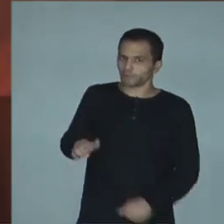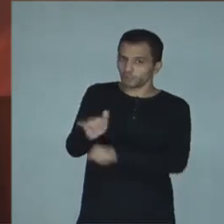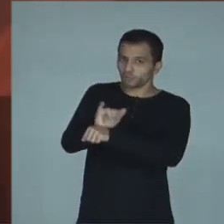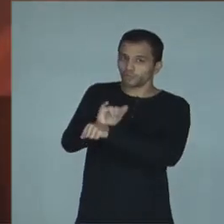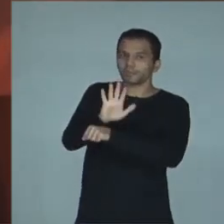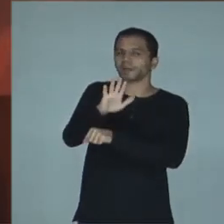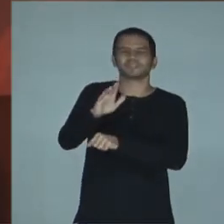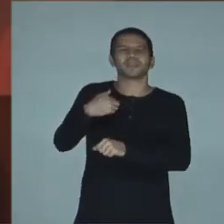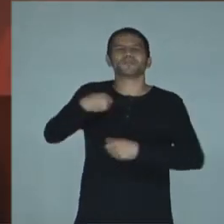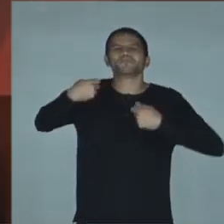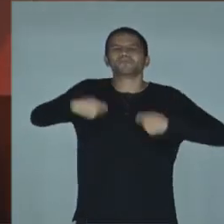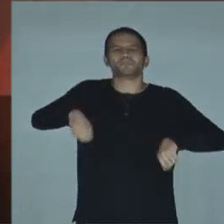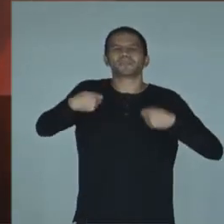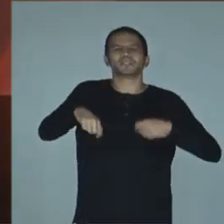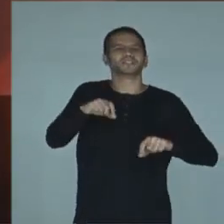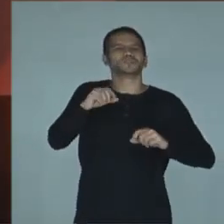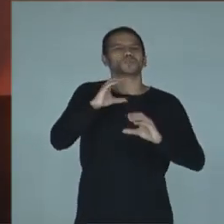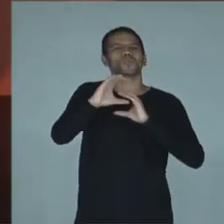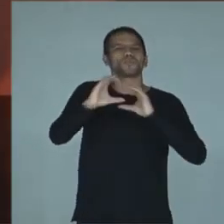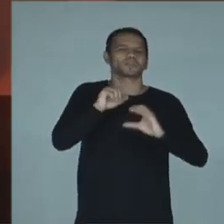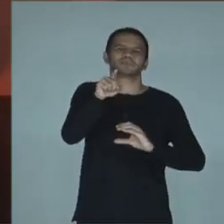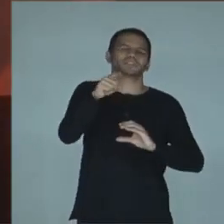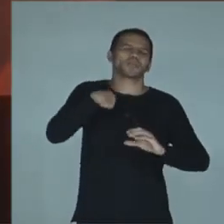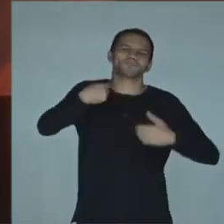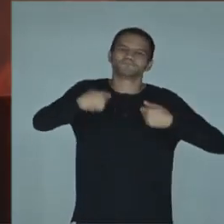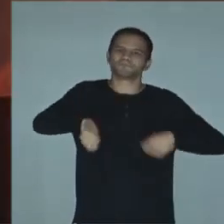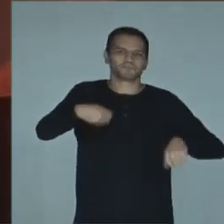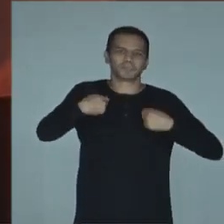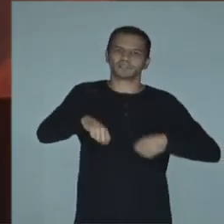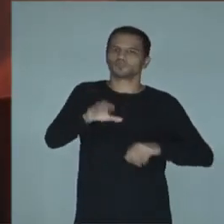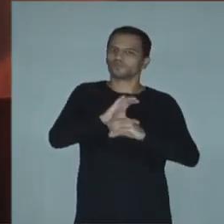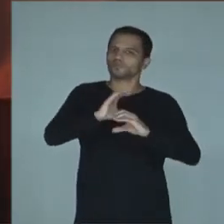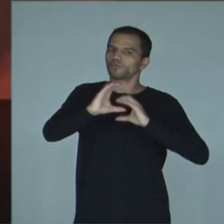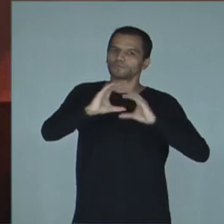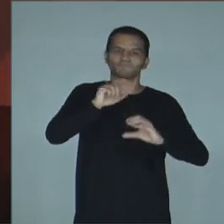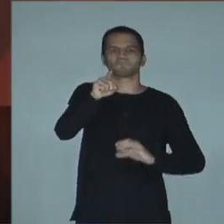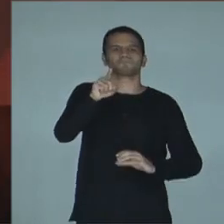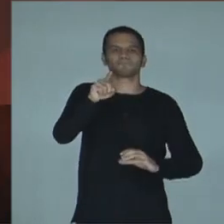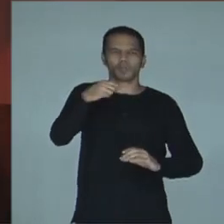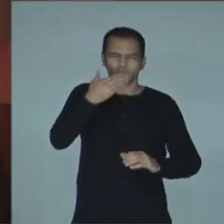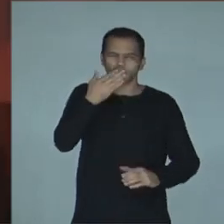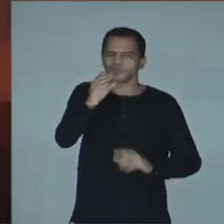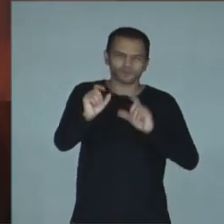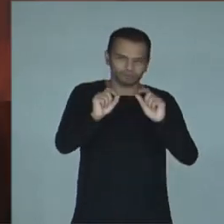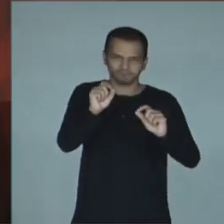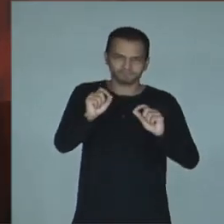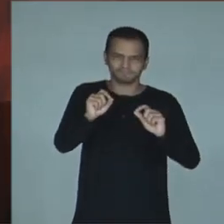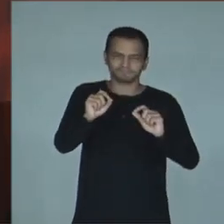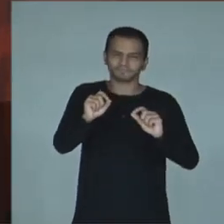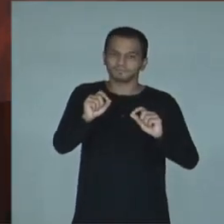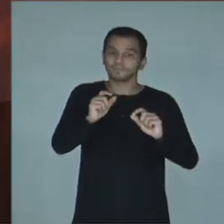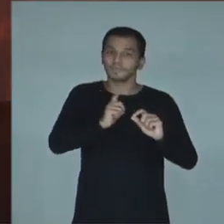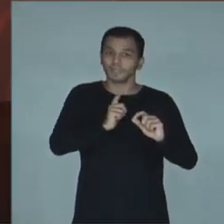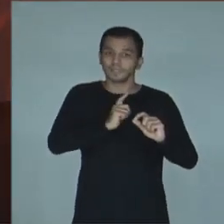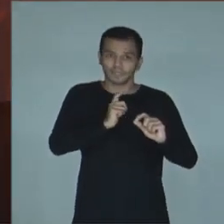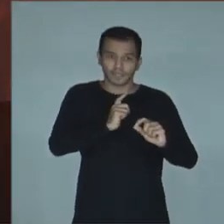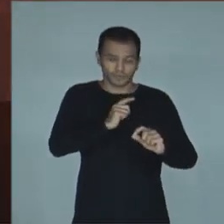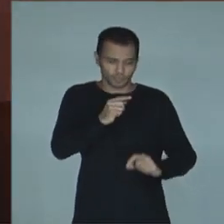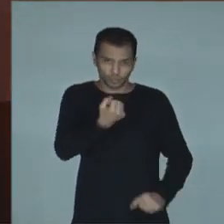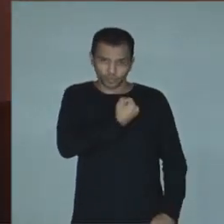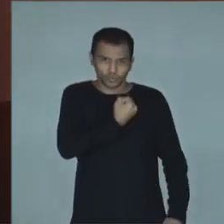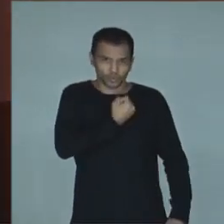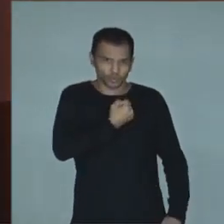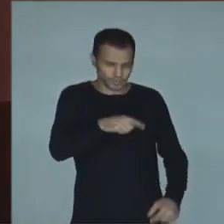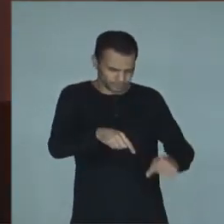mas eu não consigo me comunicar com você pelo chat do YouTube Deixa eu te pedir uma coisa tem WhatsApp aqui